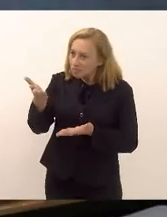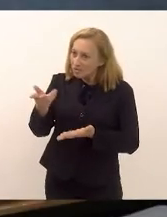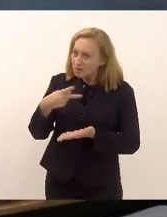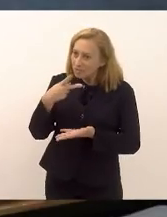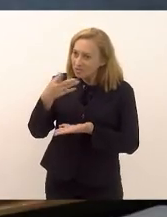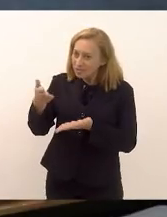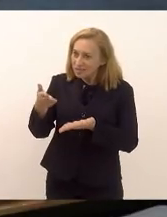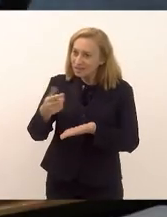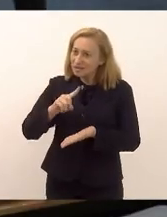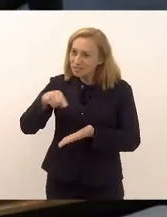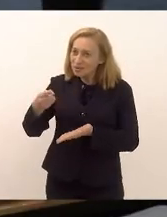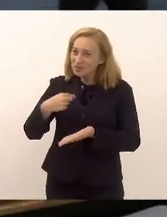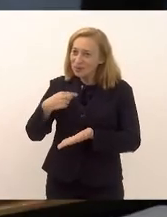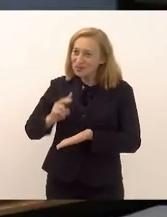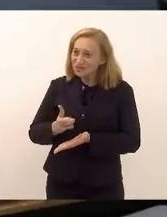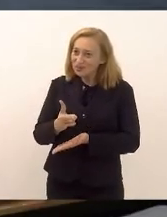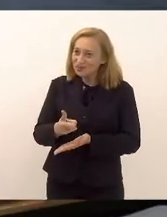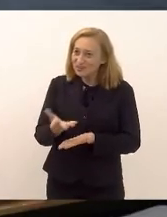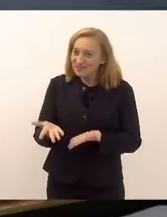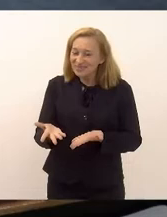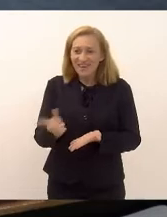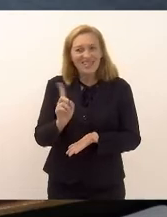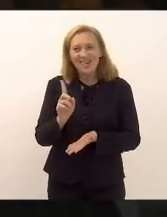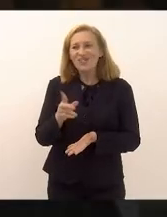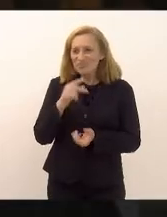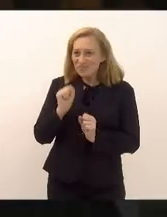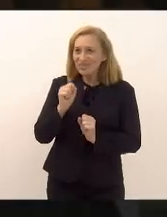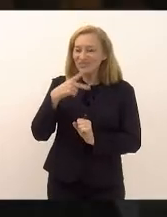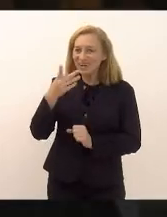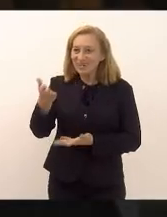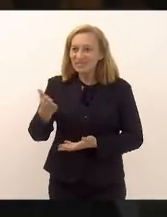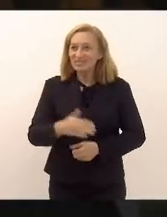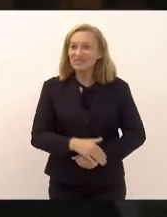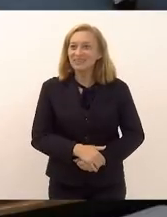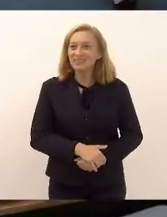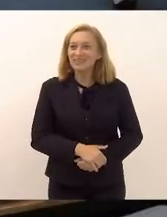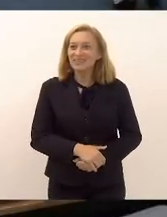depois eu continuo. Não, faz favor.